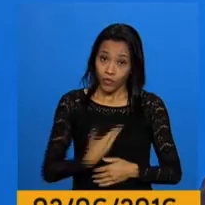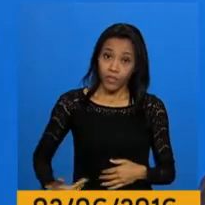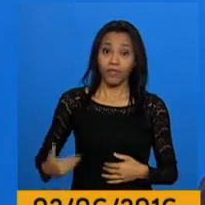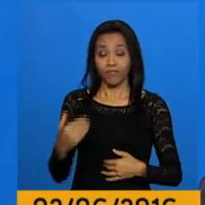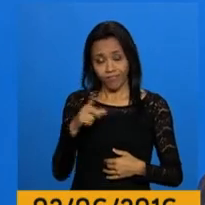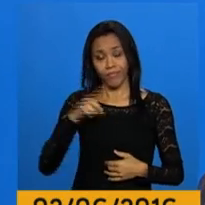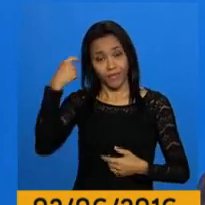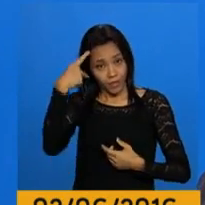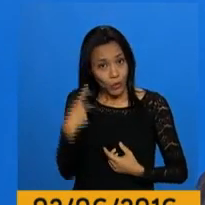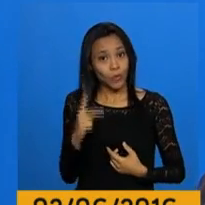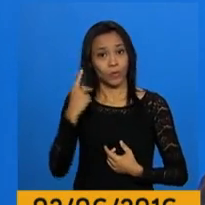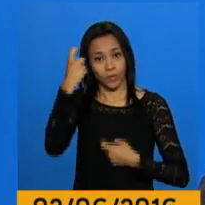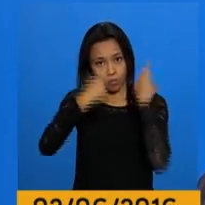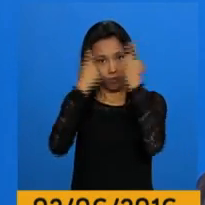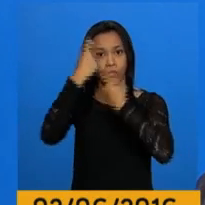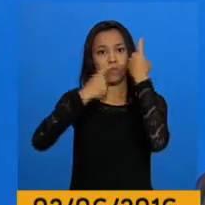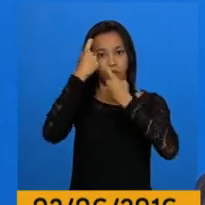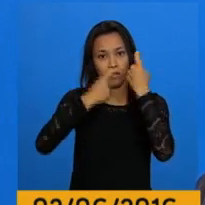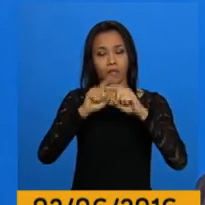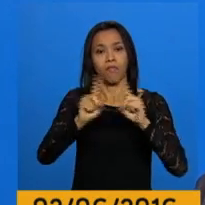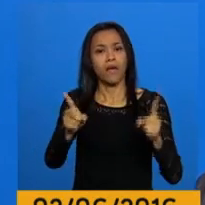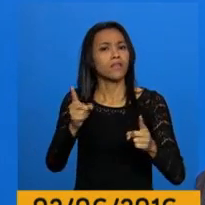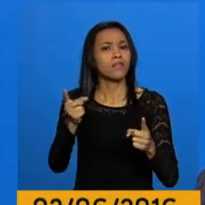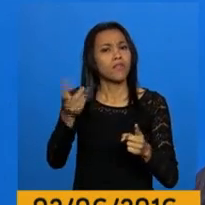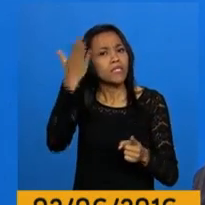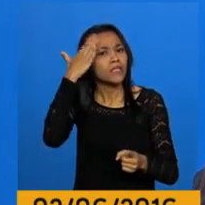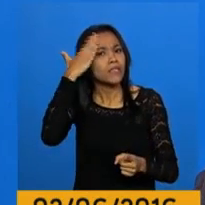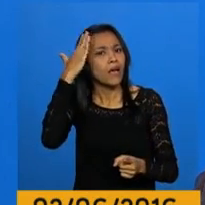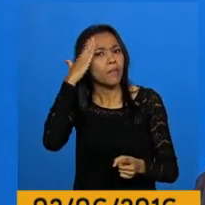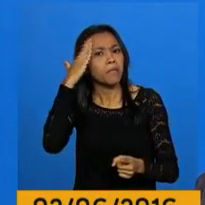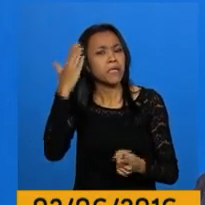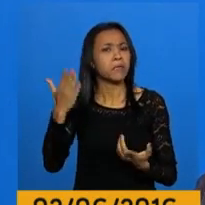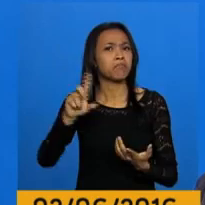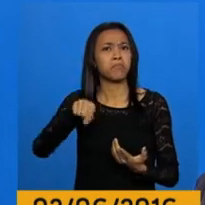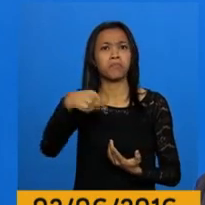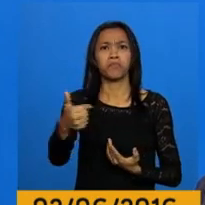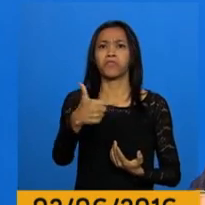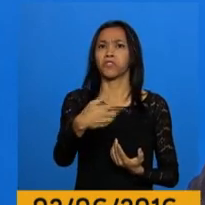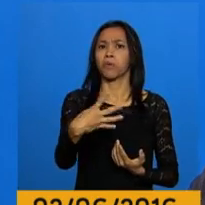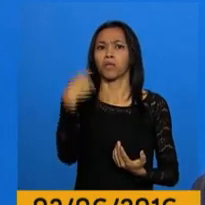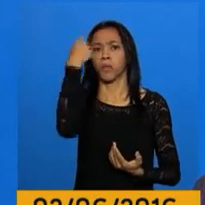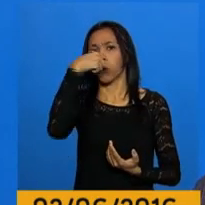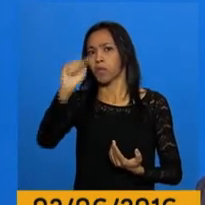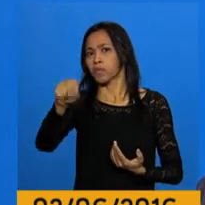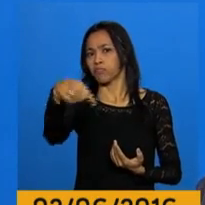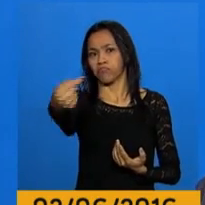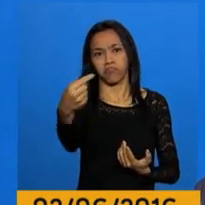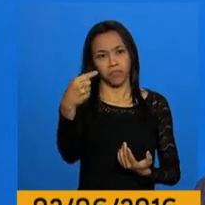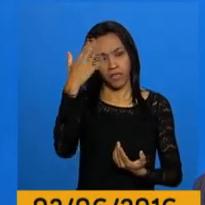Agora, este é um placar que nós só vamos conhecer 24 horas. Eu falei na